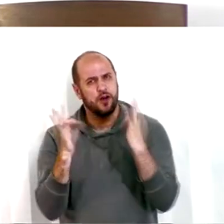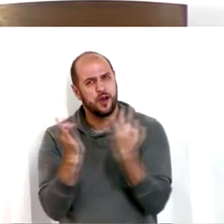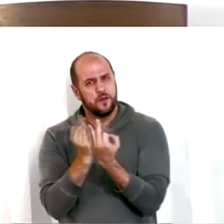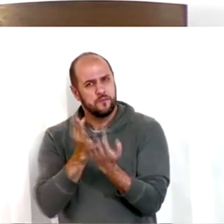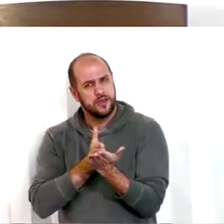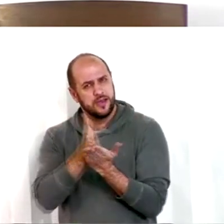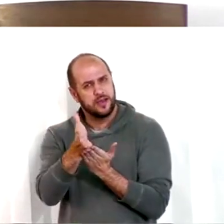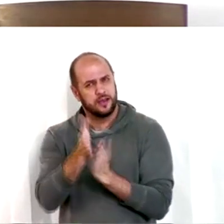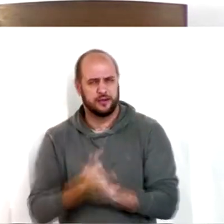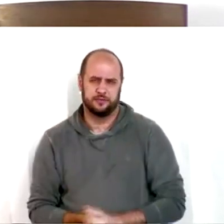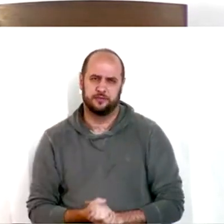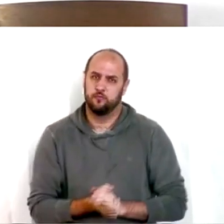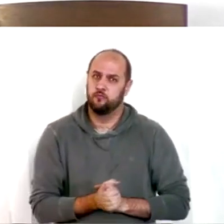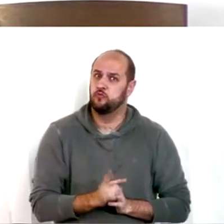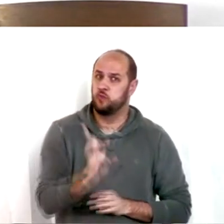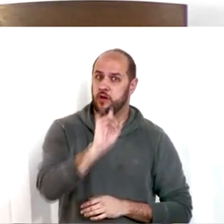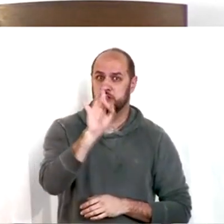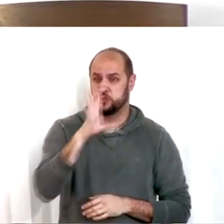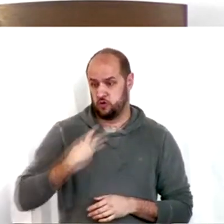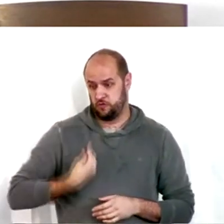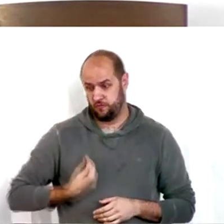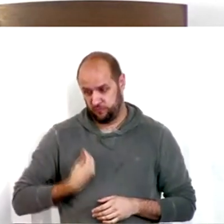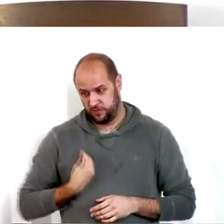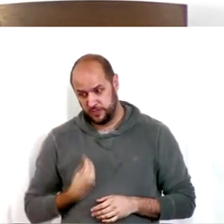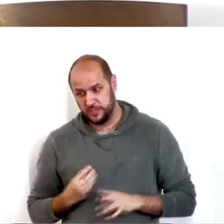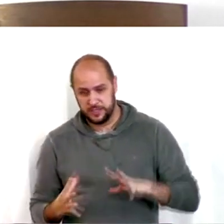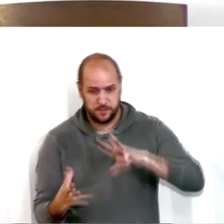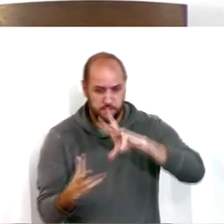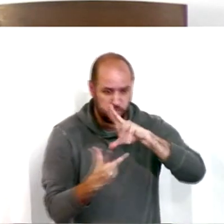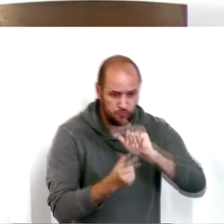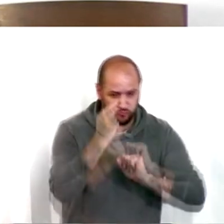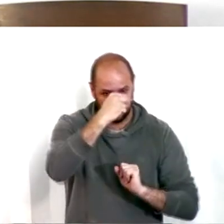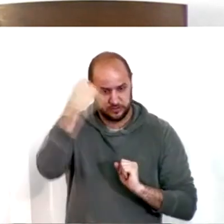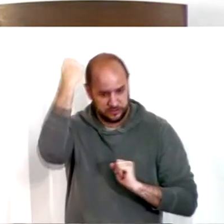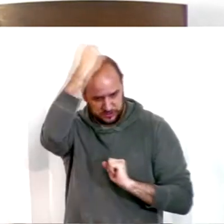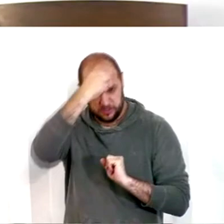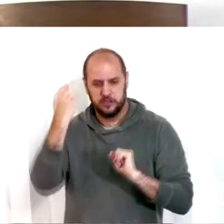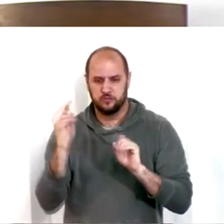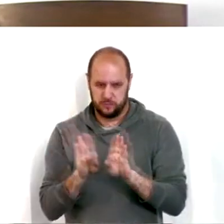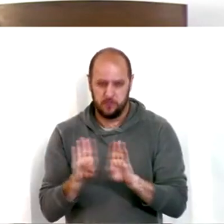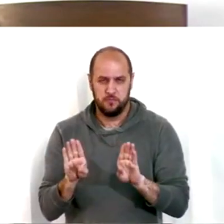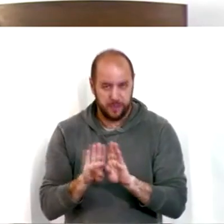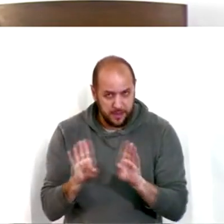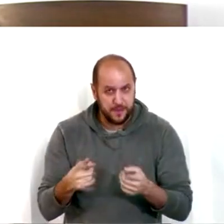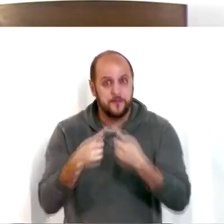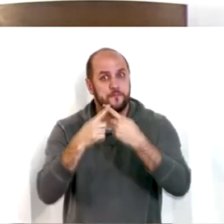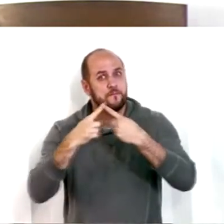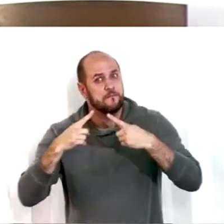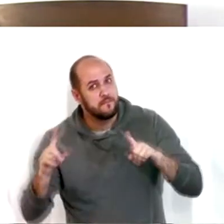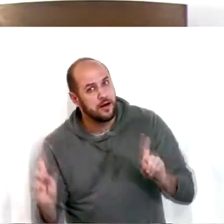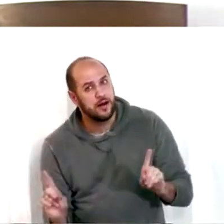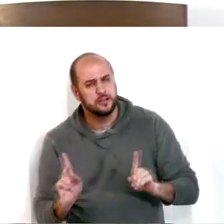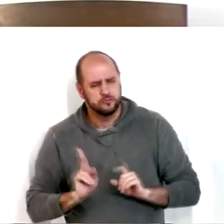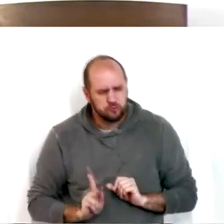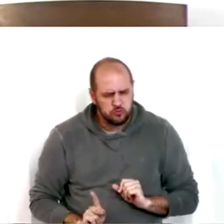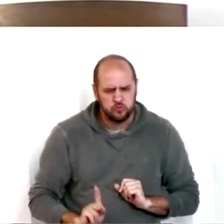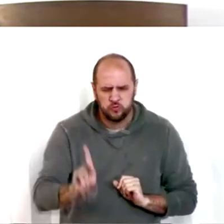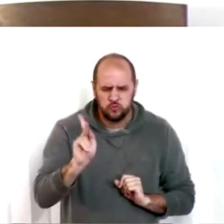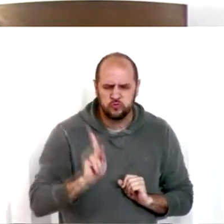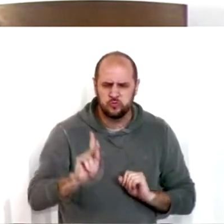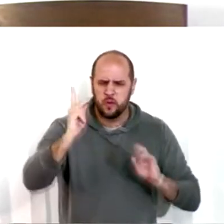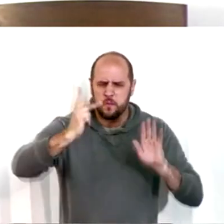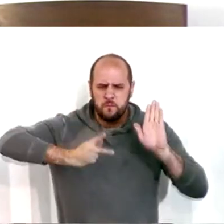familiar. Não apenas a vida e a terra eram vistas como sagrados, mas a continuidade